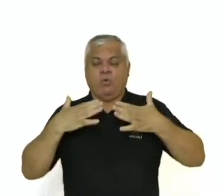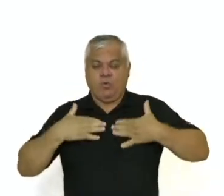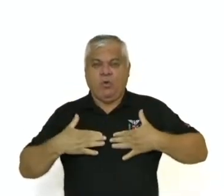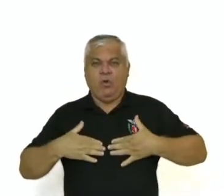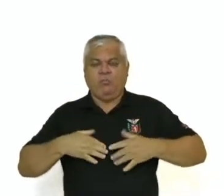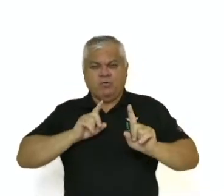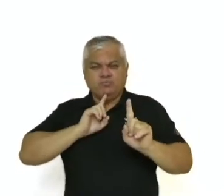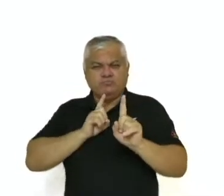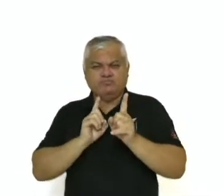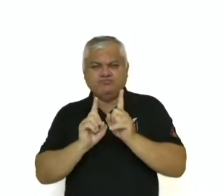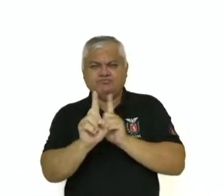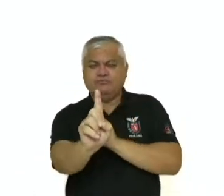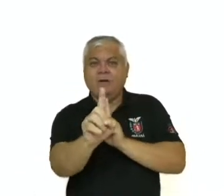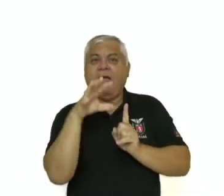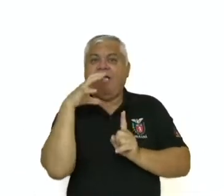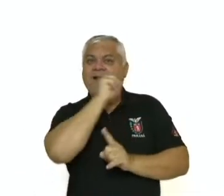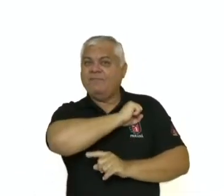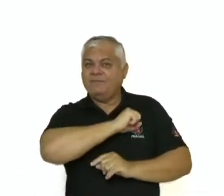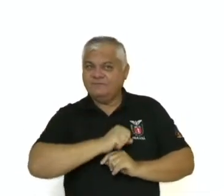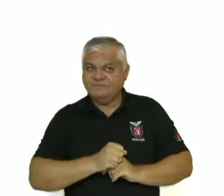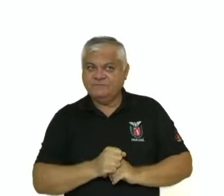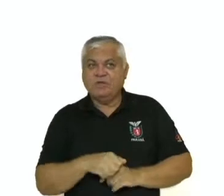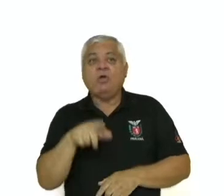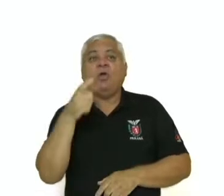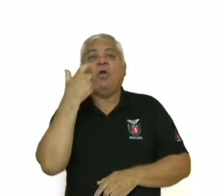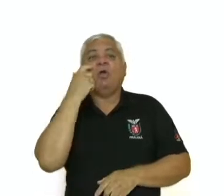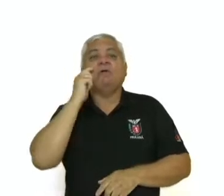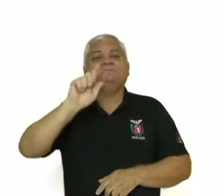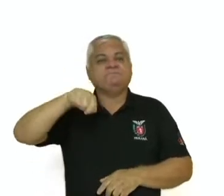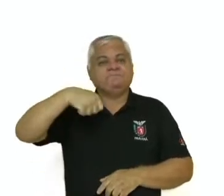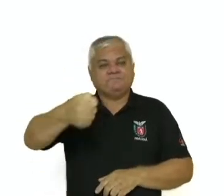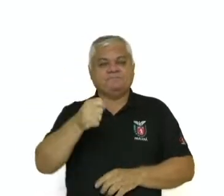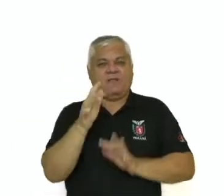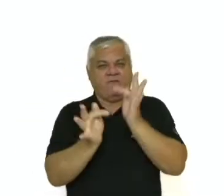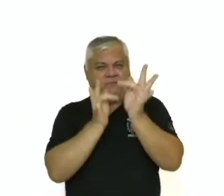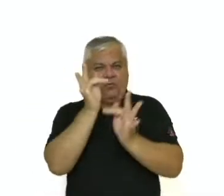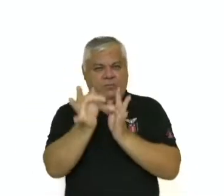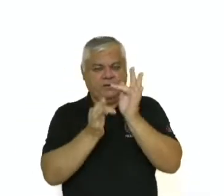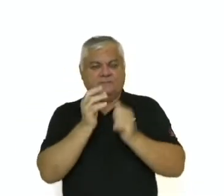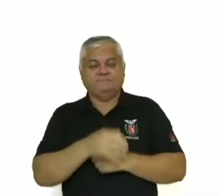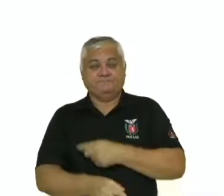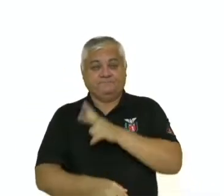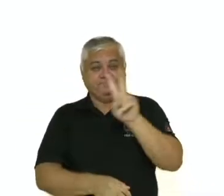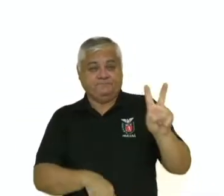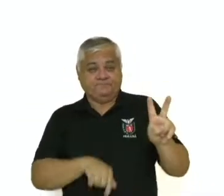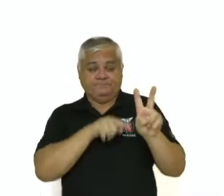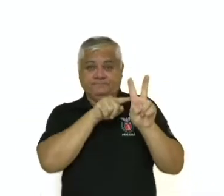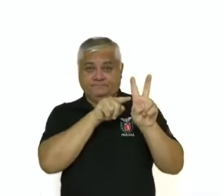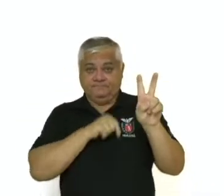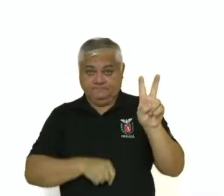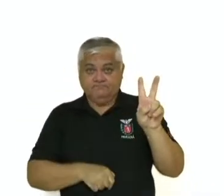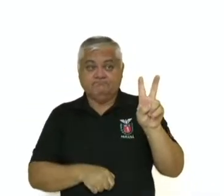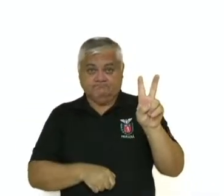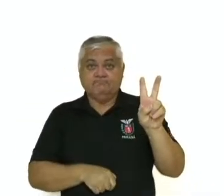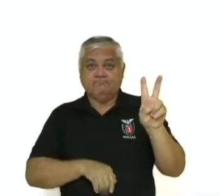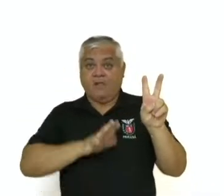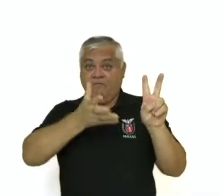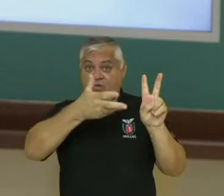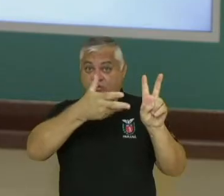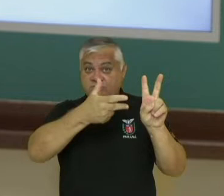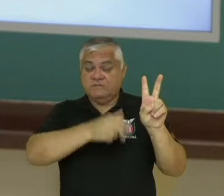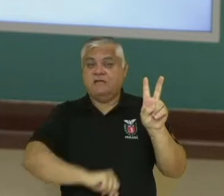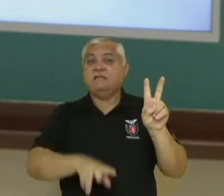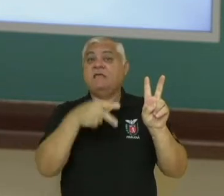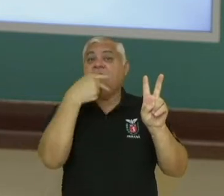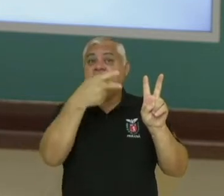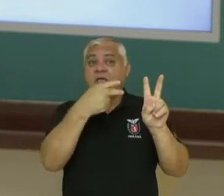tempo. Acompanhe a equação. Bem, velocidade ela é definida como V igual